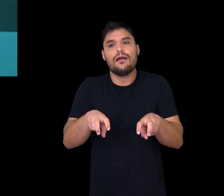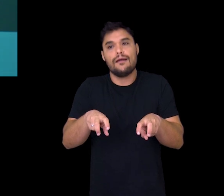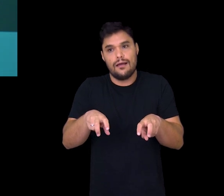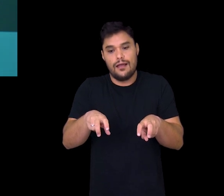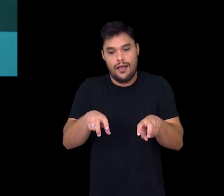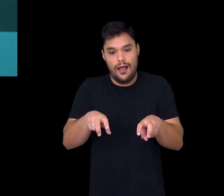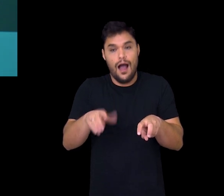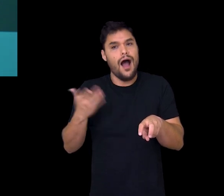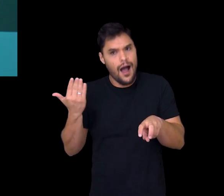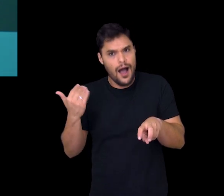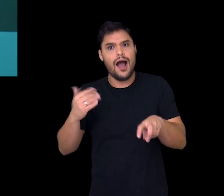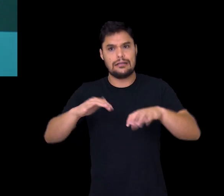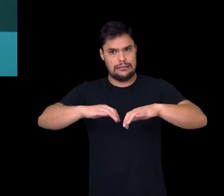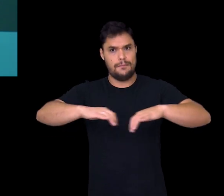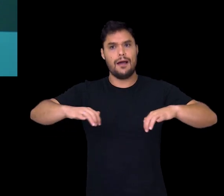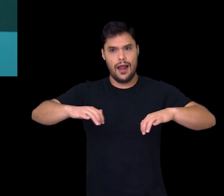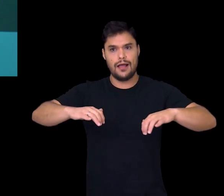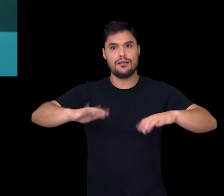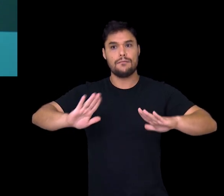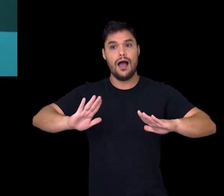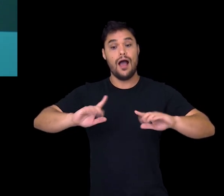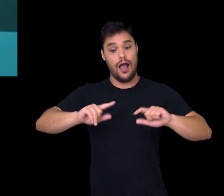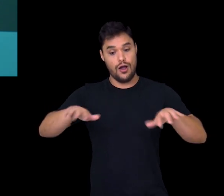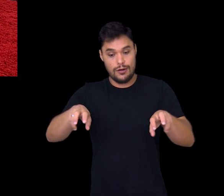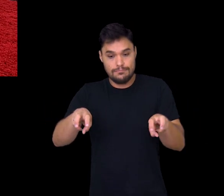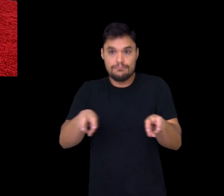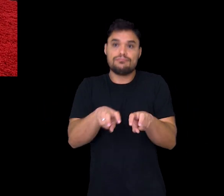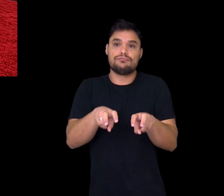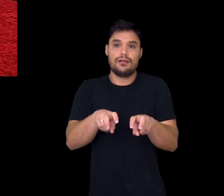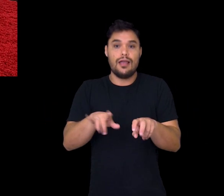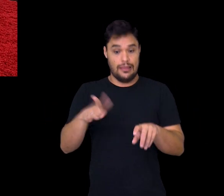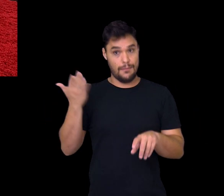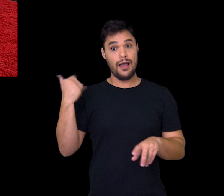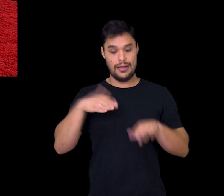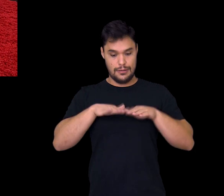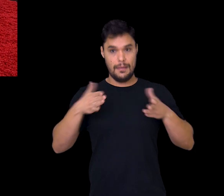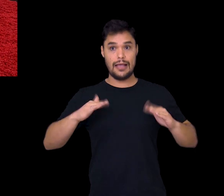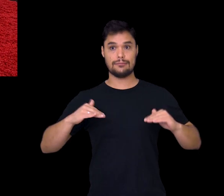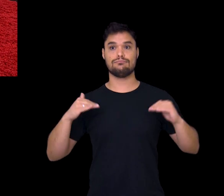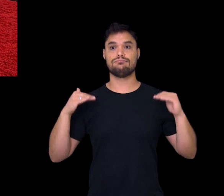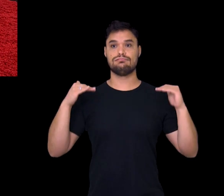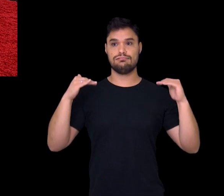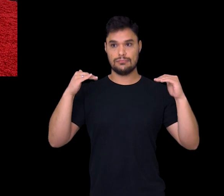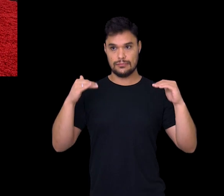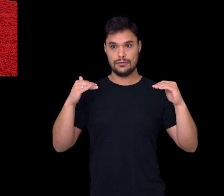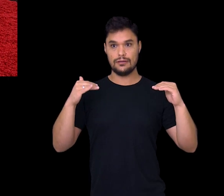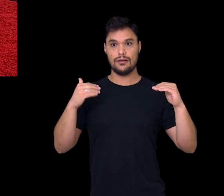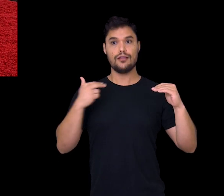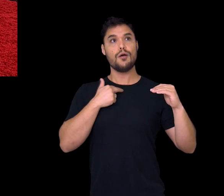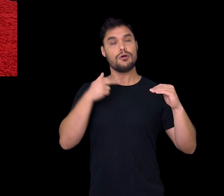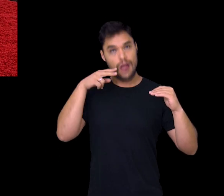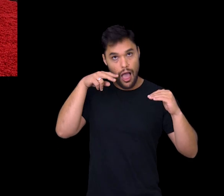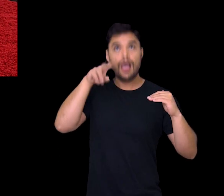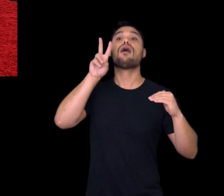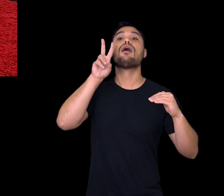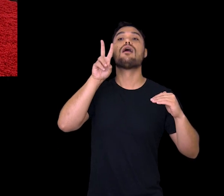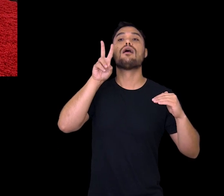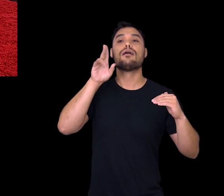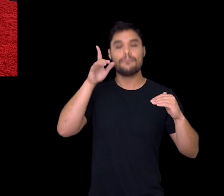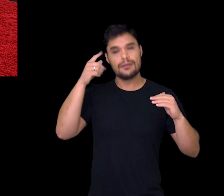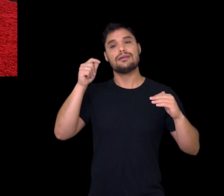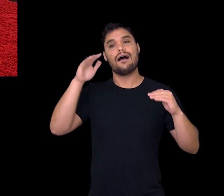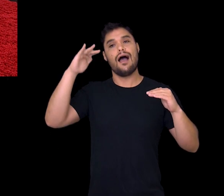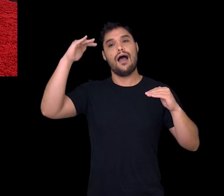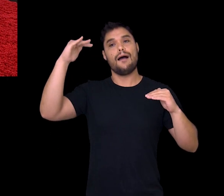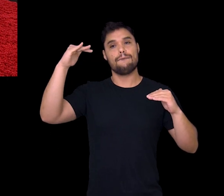espaço e abaixar aquela altura, porque à medida que você chegava, os deputados mais perto, eles não podiam ficar olhando para cima, então teve que abaixar um pouco. Então,